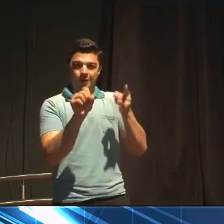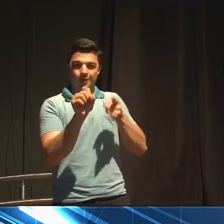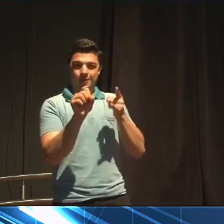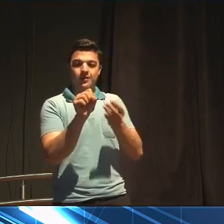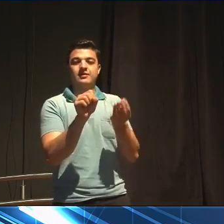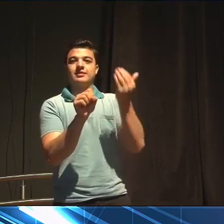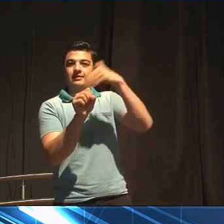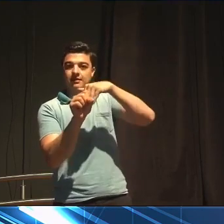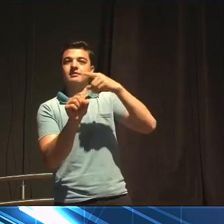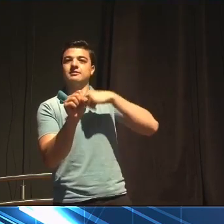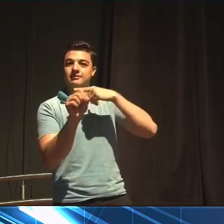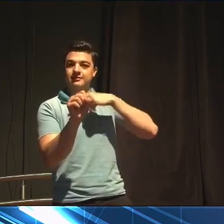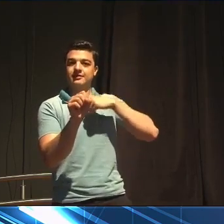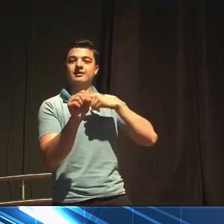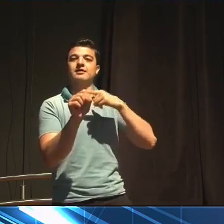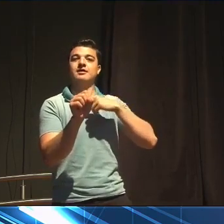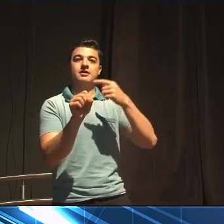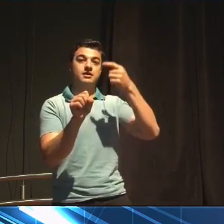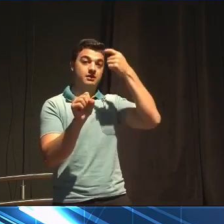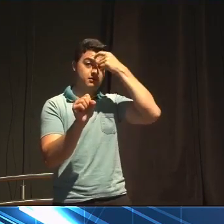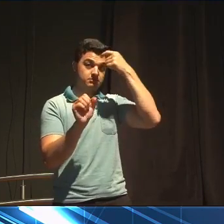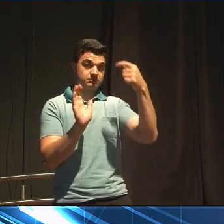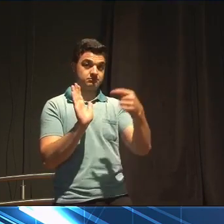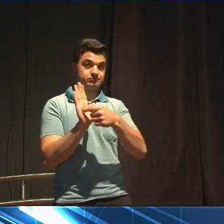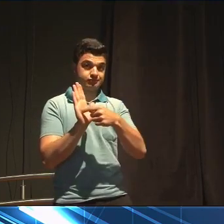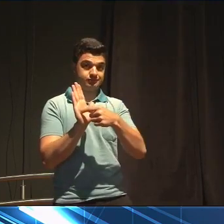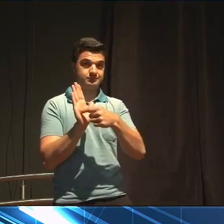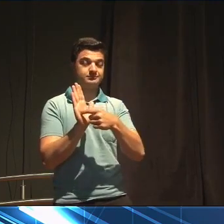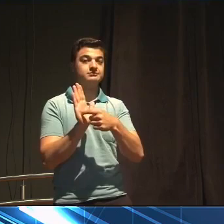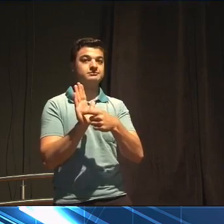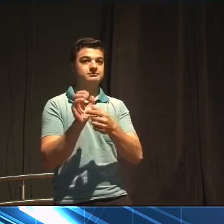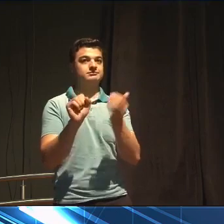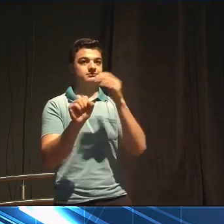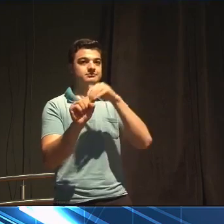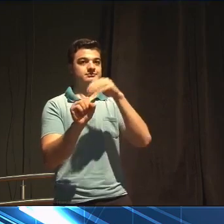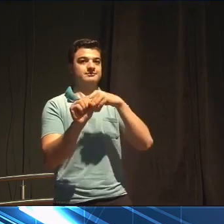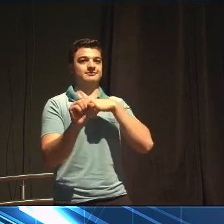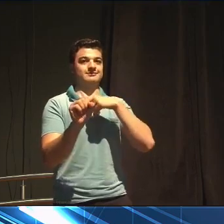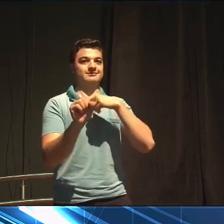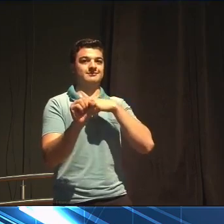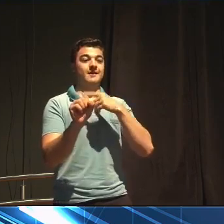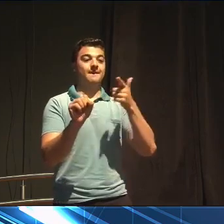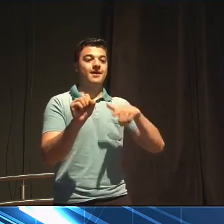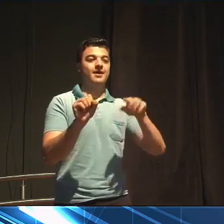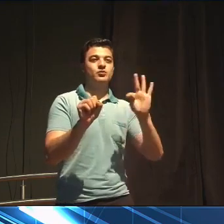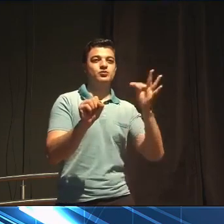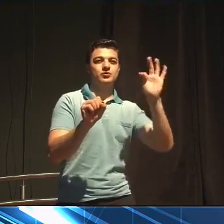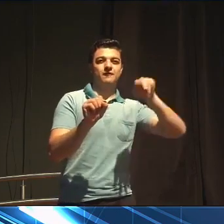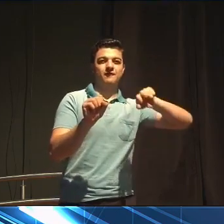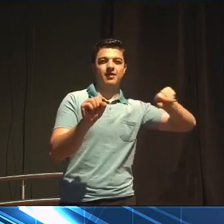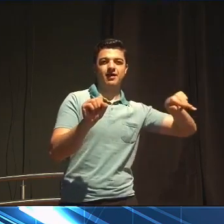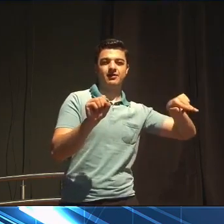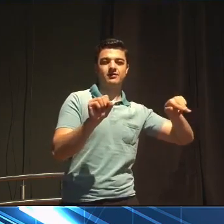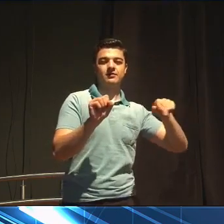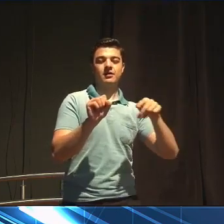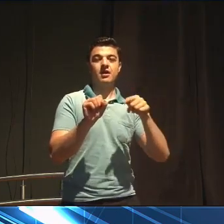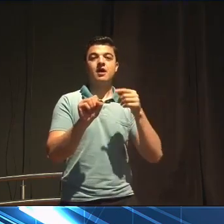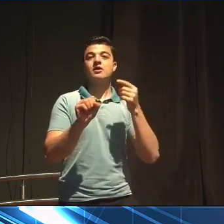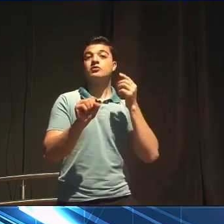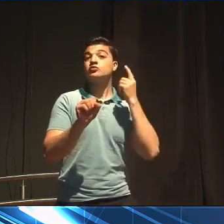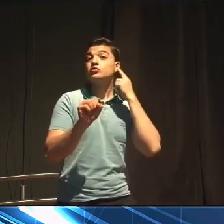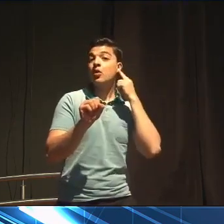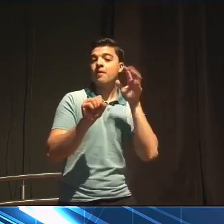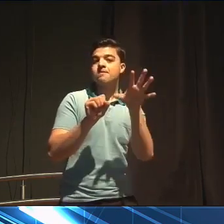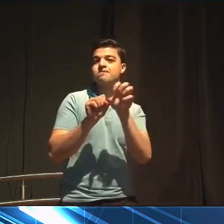de inteligência artificial e as tecnologias da NVIDIA para transformar texto em áudio e áudio em texto. Eu consigo